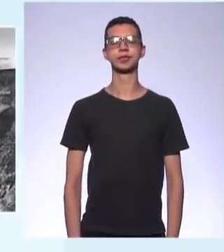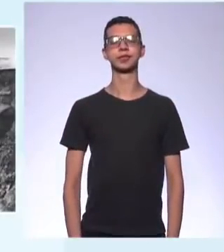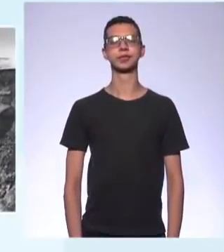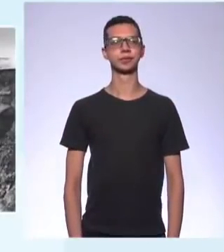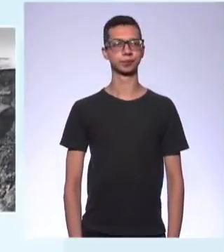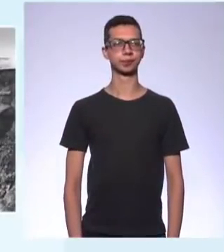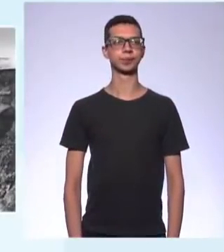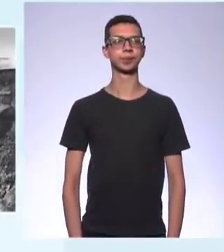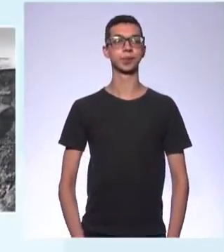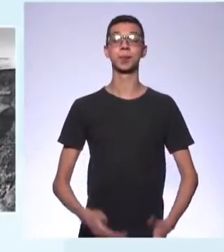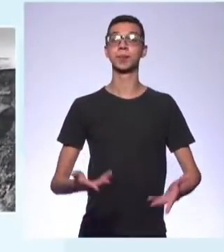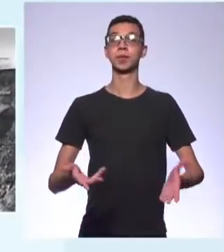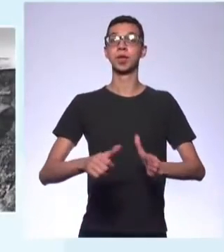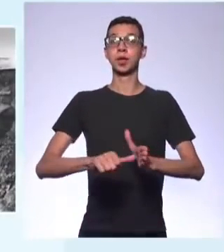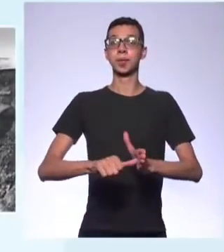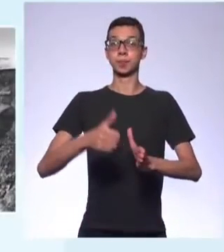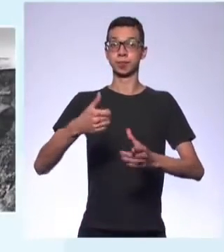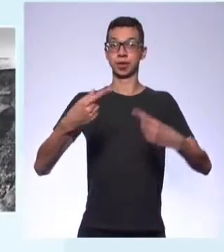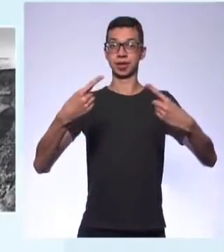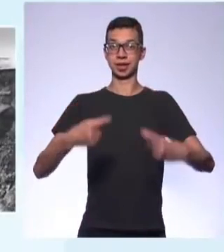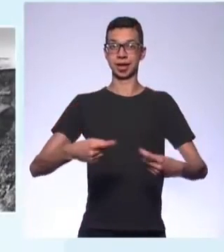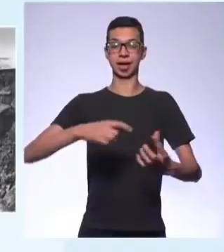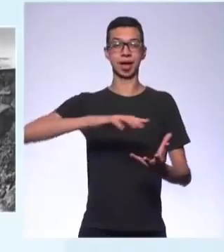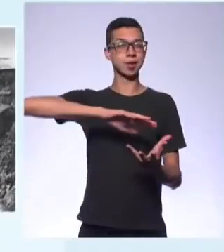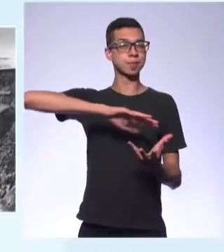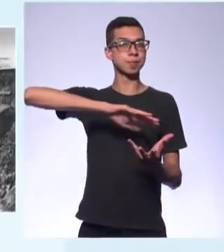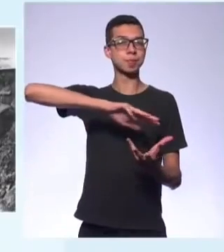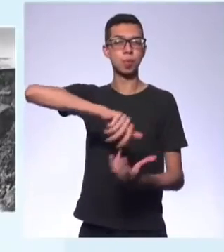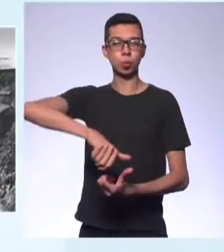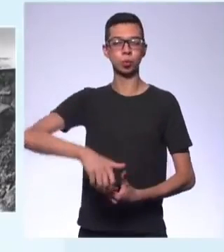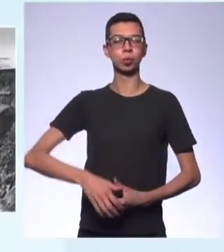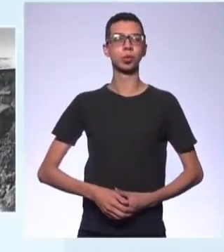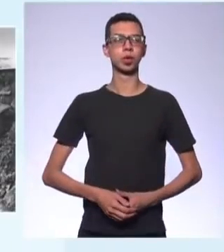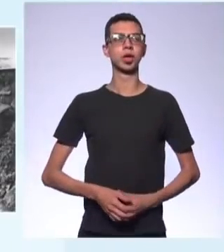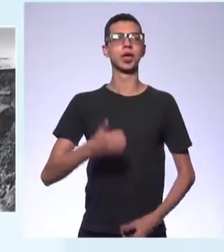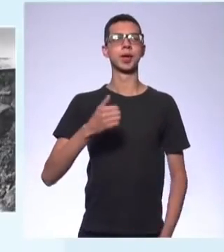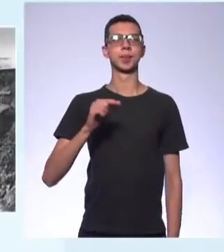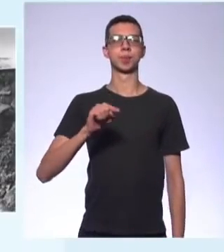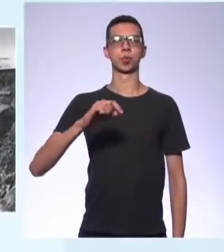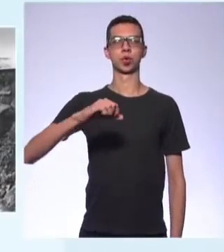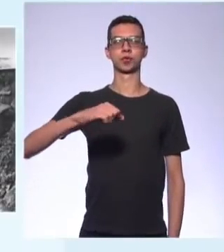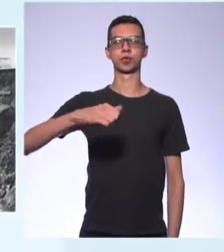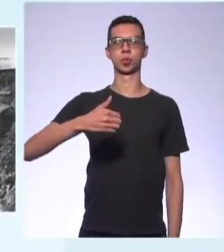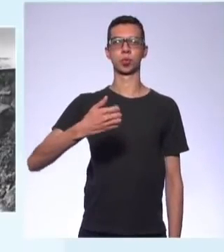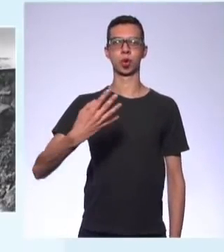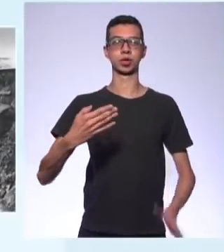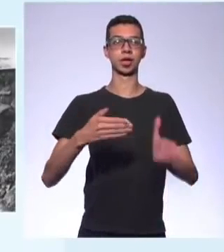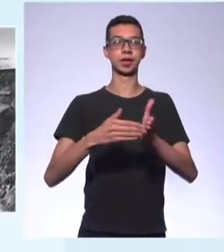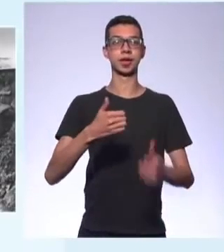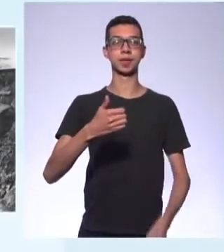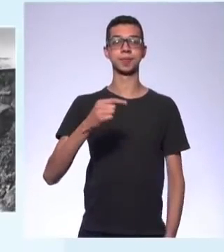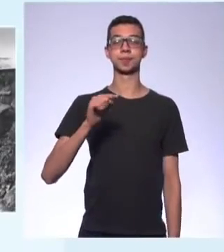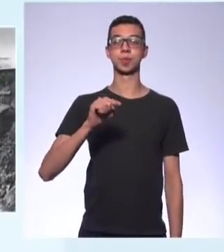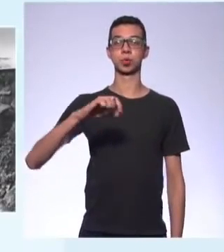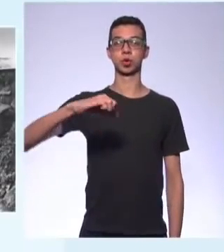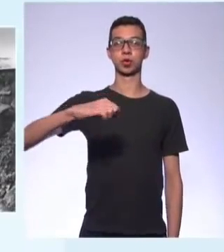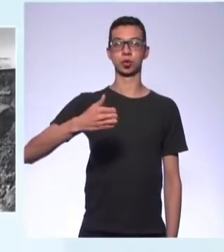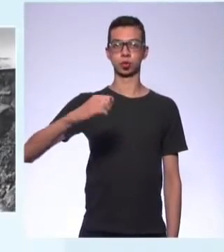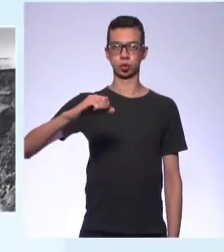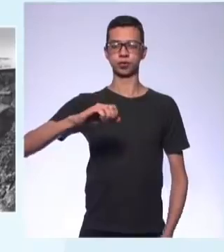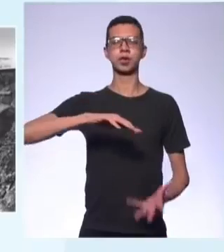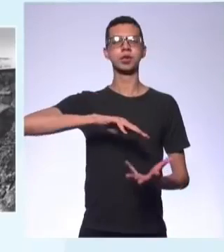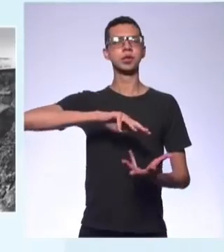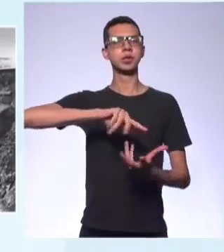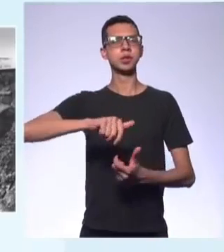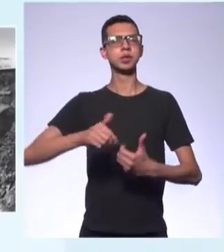Com a Primeira Guerra Mundial, de 1914 a 1919, o mundo passou a viver uma